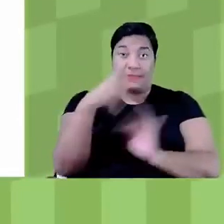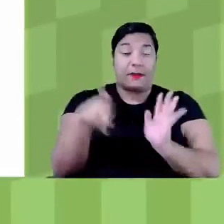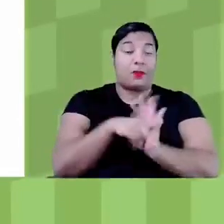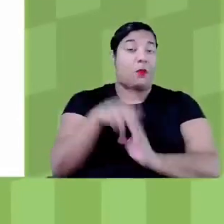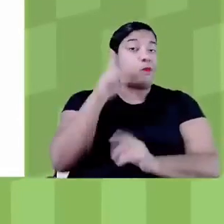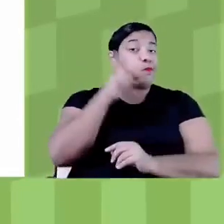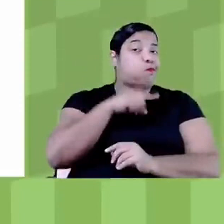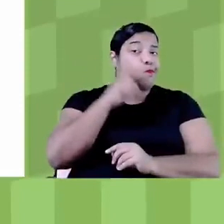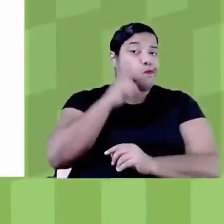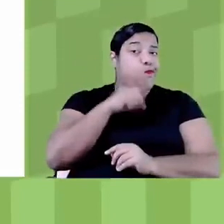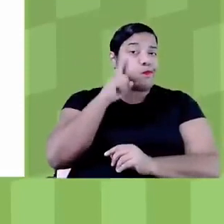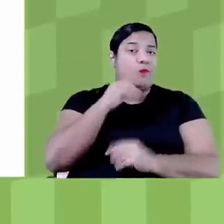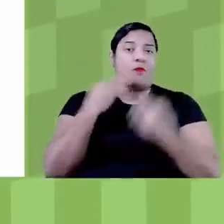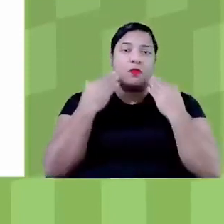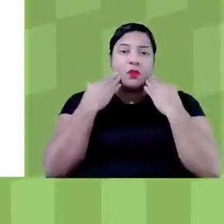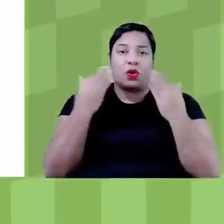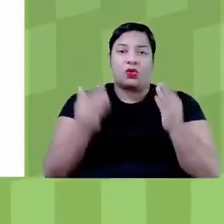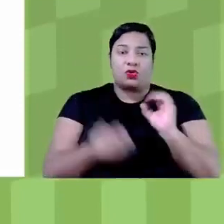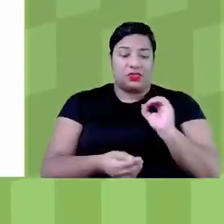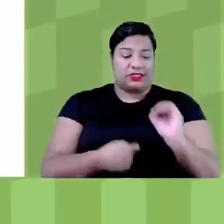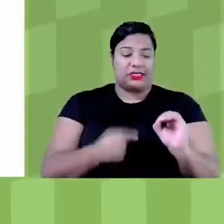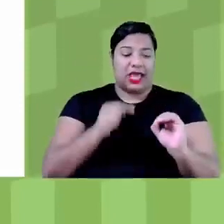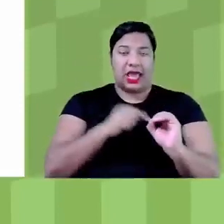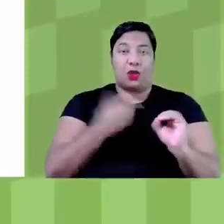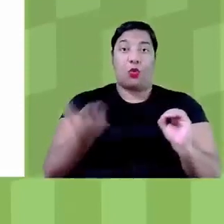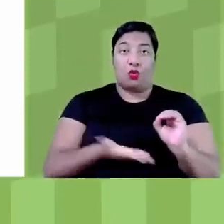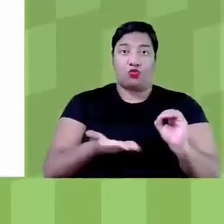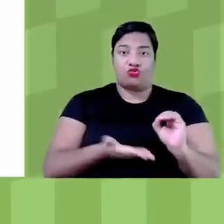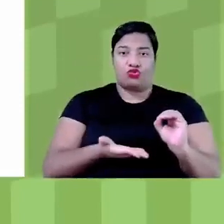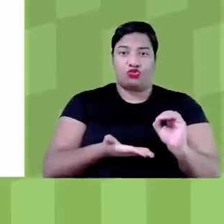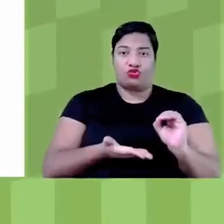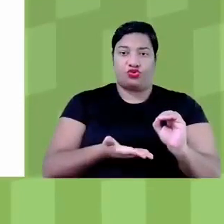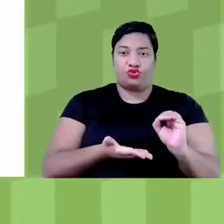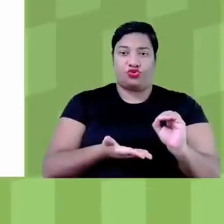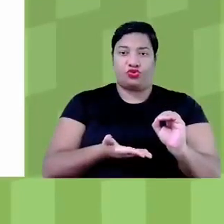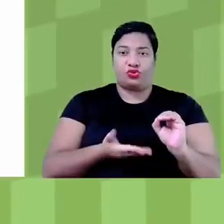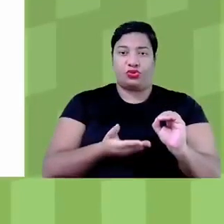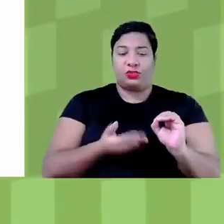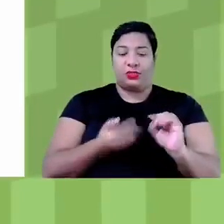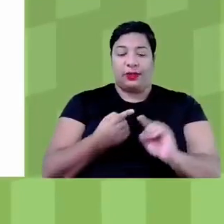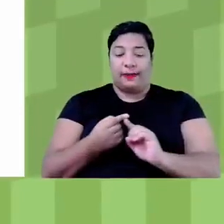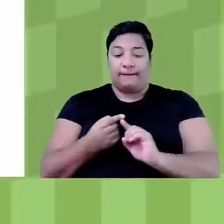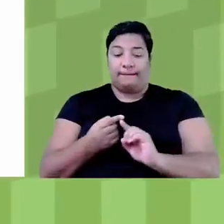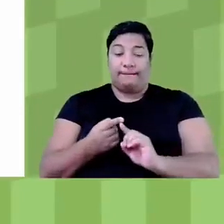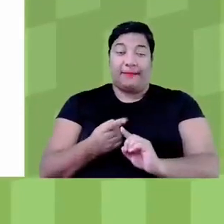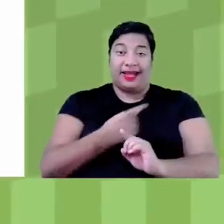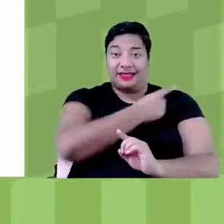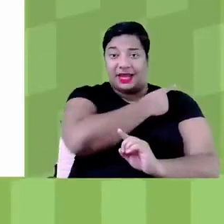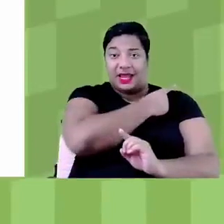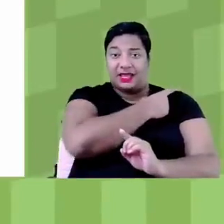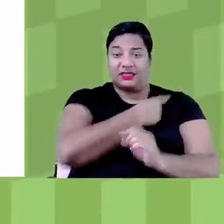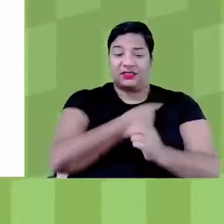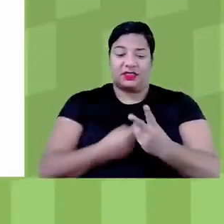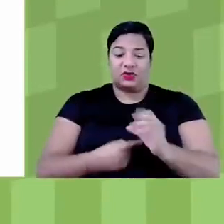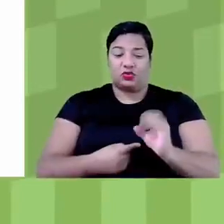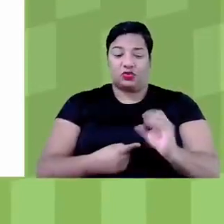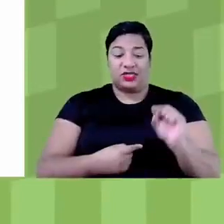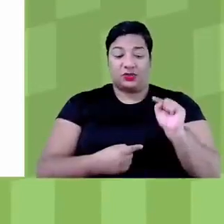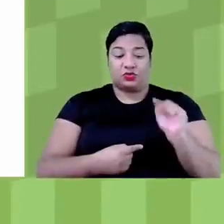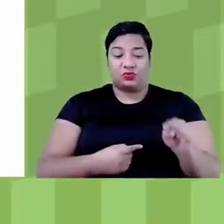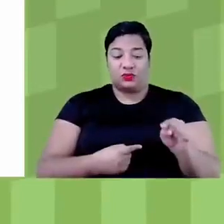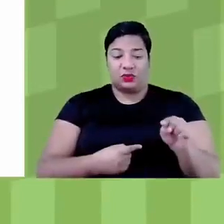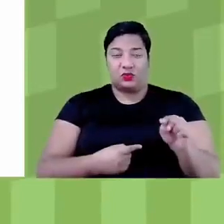aqui 0 é o tempo atual, aqui é 200 mil anos para trás, no passado, 400 mil anos no